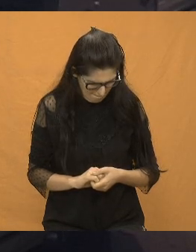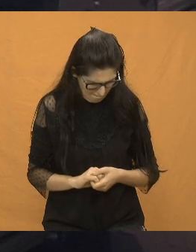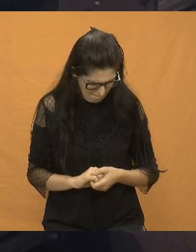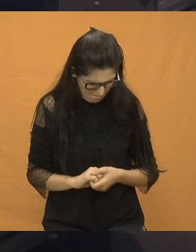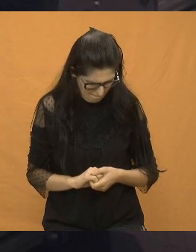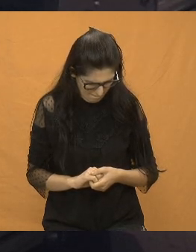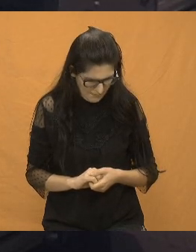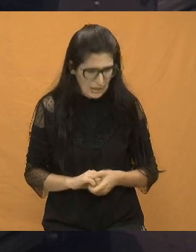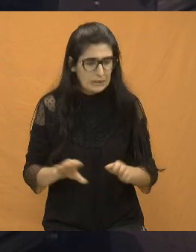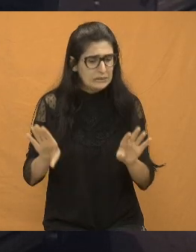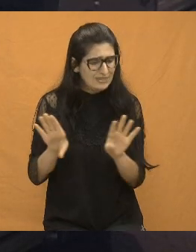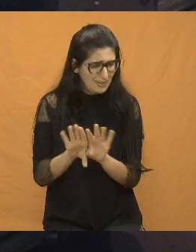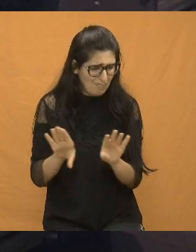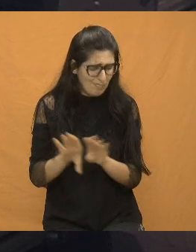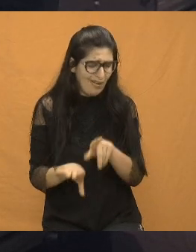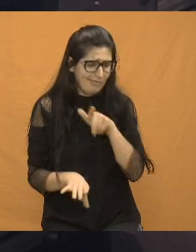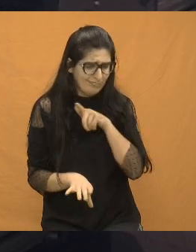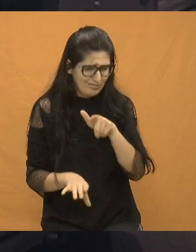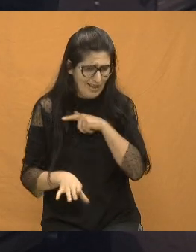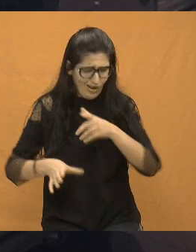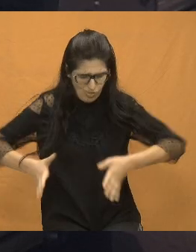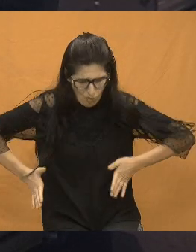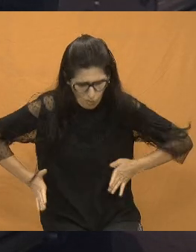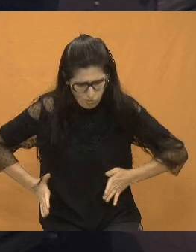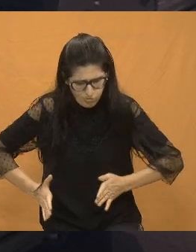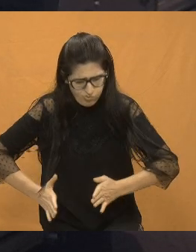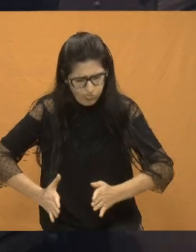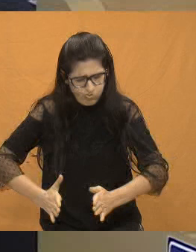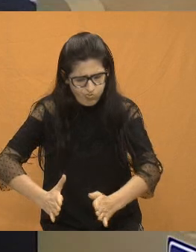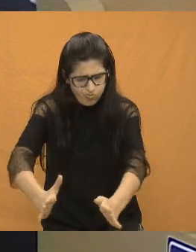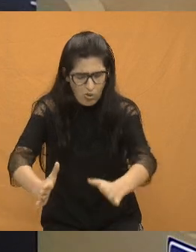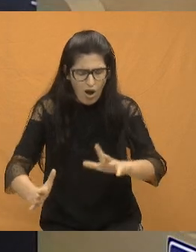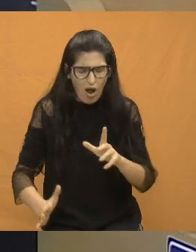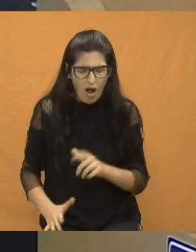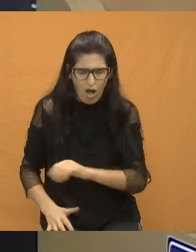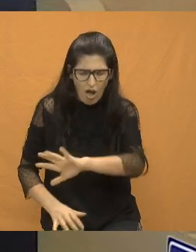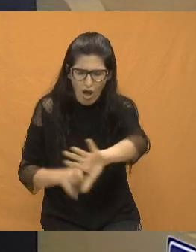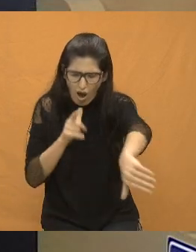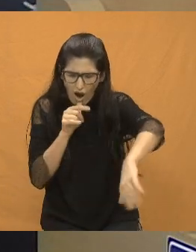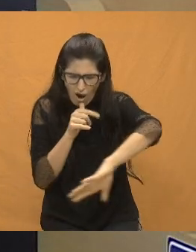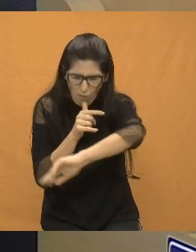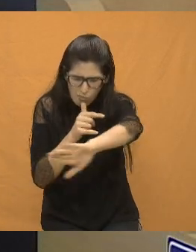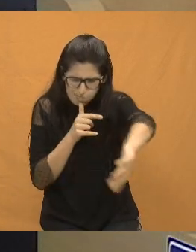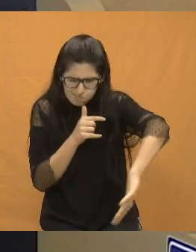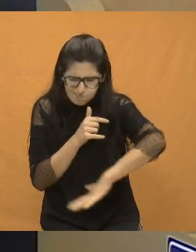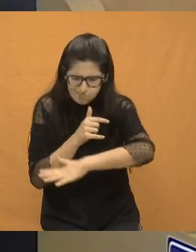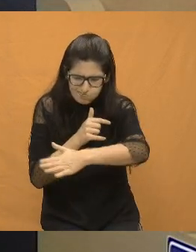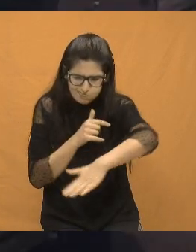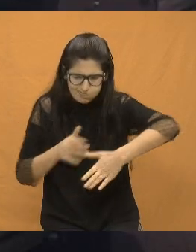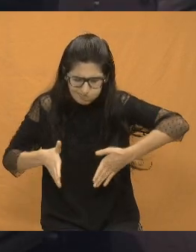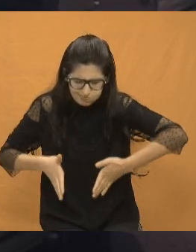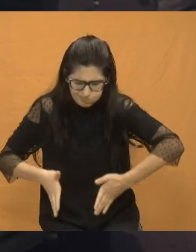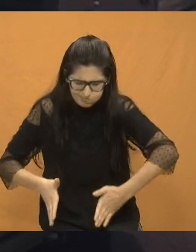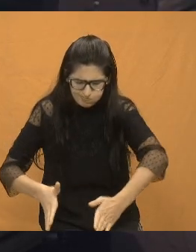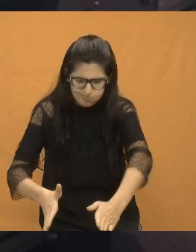do Turi, né? Então ele entra nos interorçamentários, então ele fica subdividido nos 2 pontos.